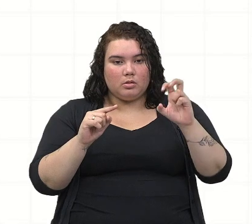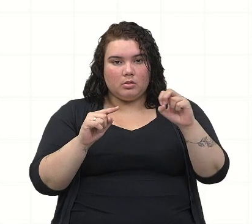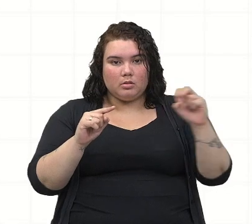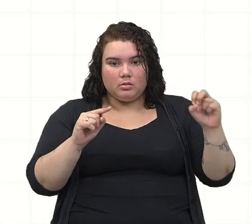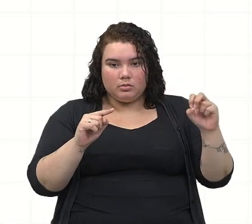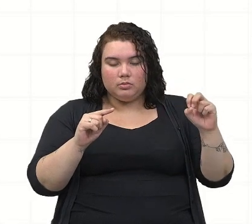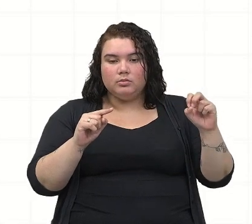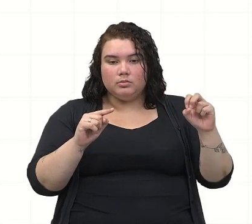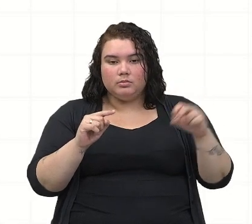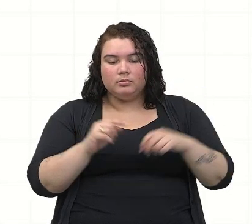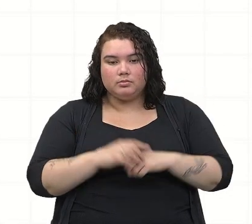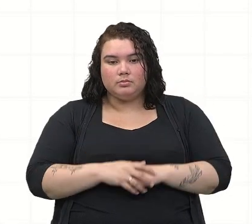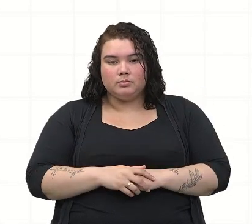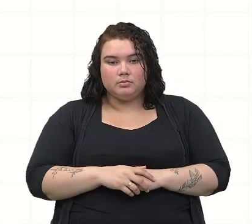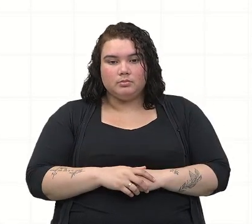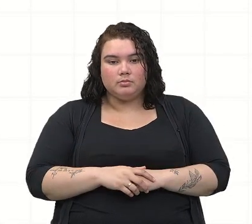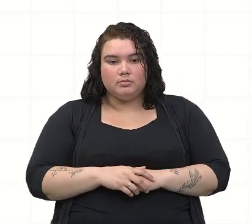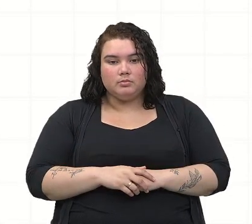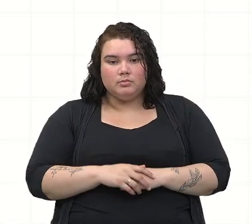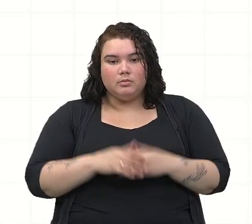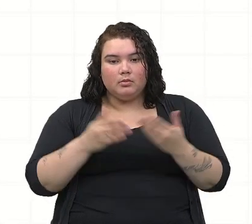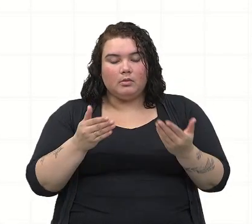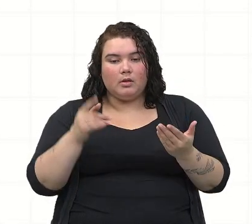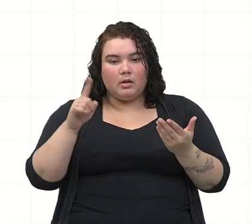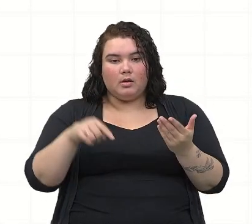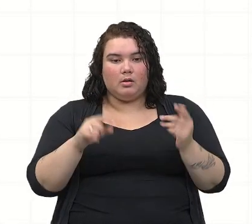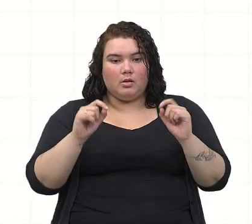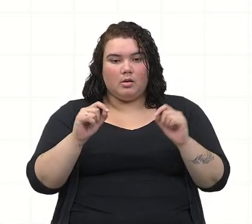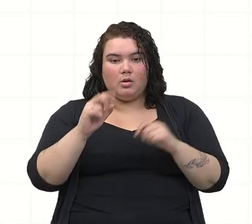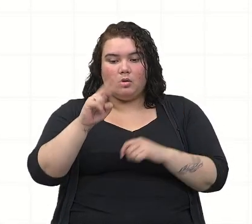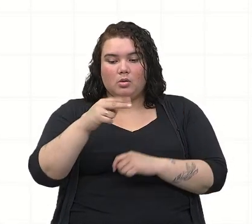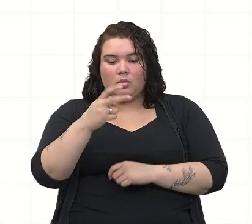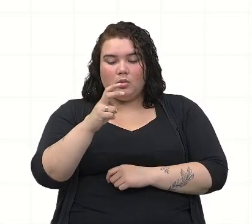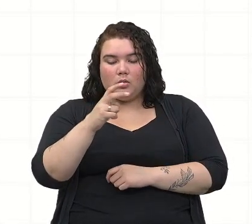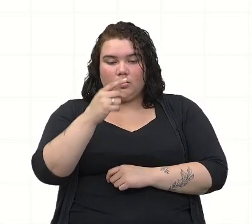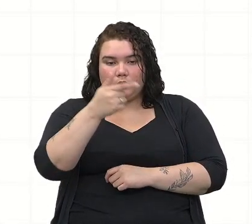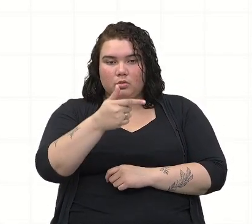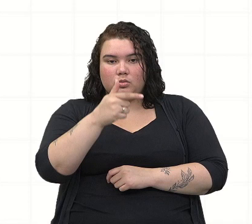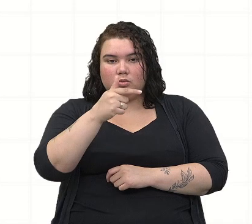2.500, né? Que vai ser os 2.500